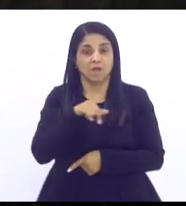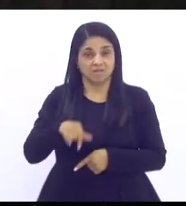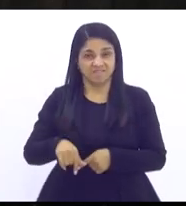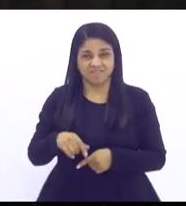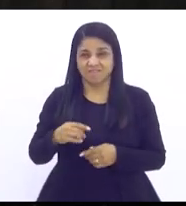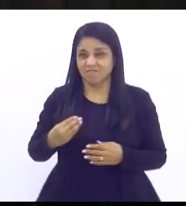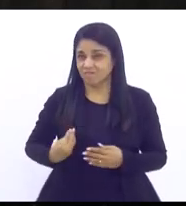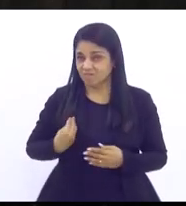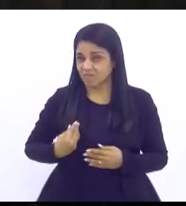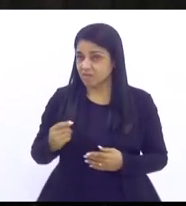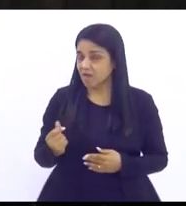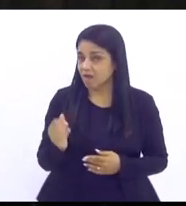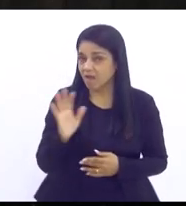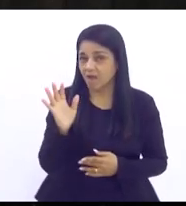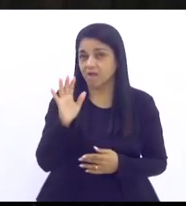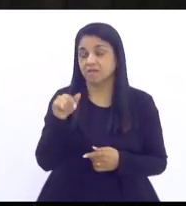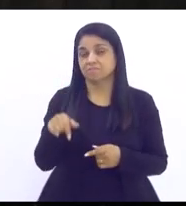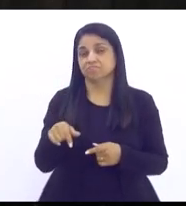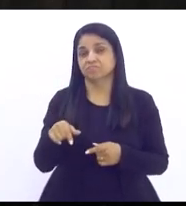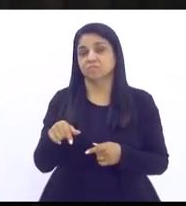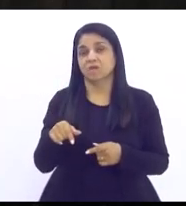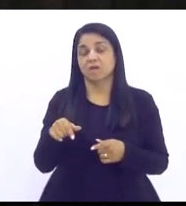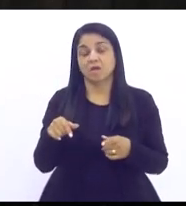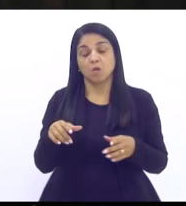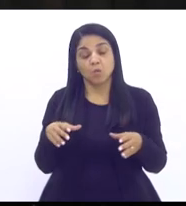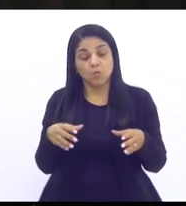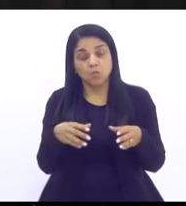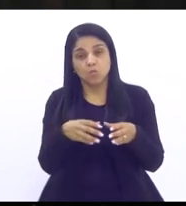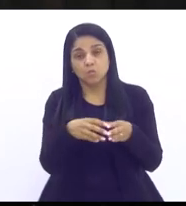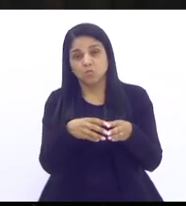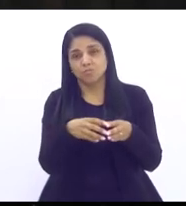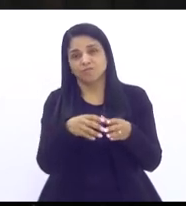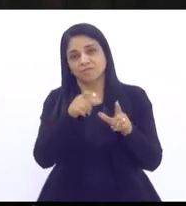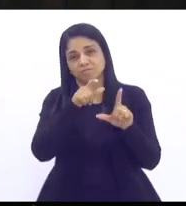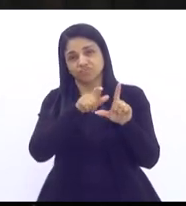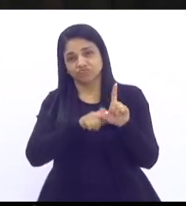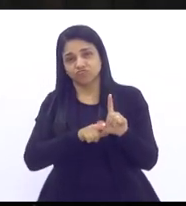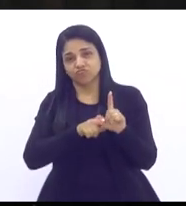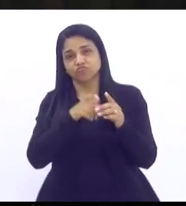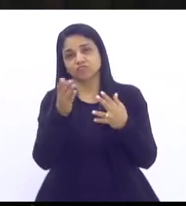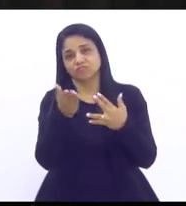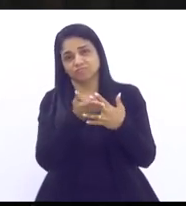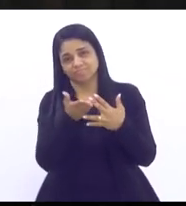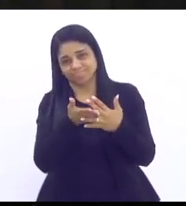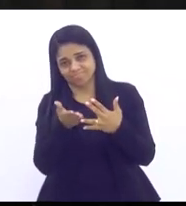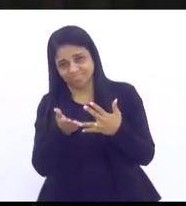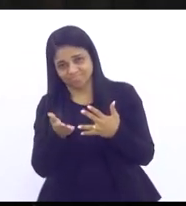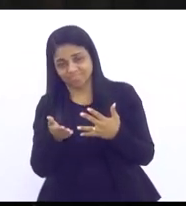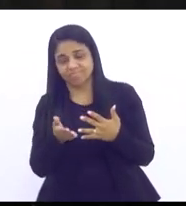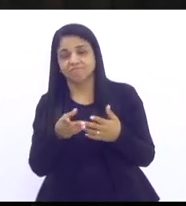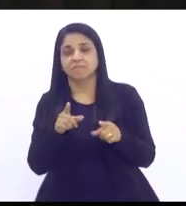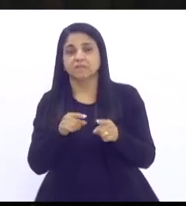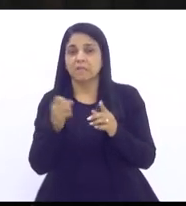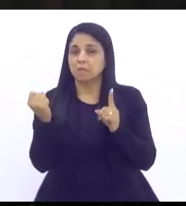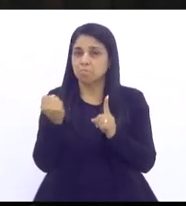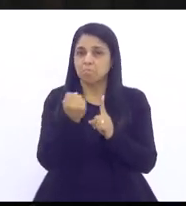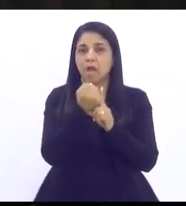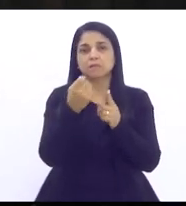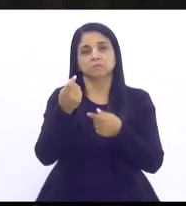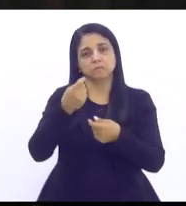vida, condena essa classe trabalhadora ao endividamento. E o endividamento tem impactos também na